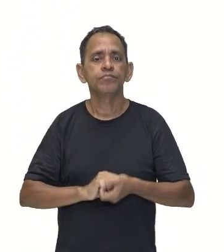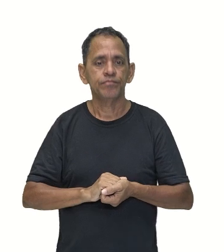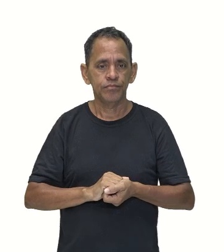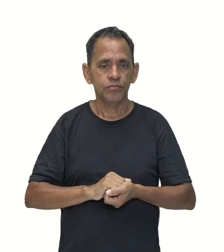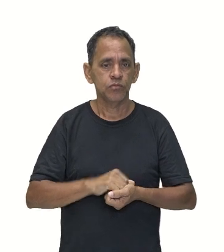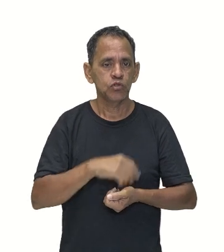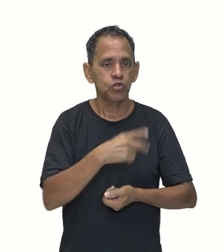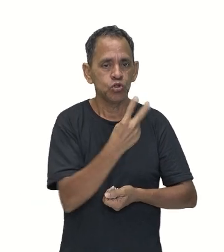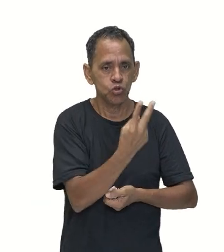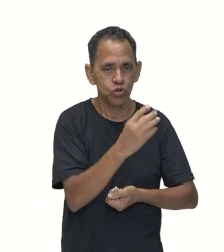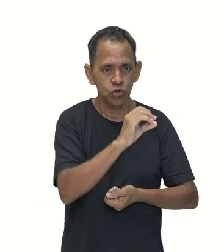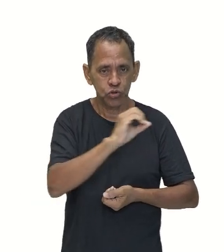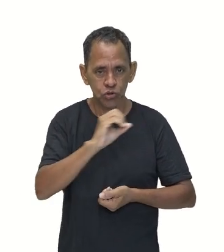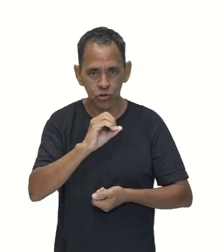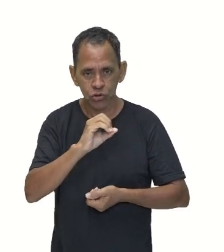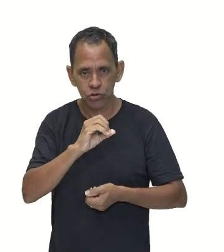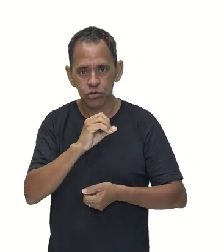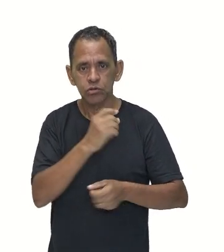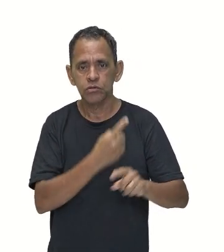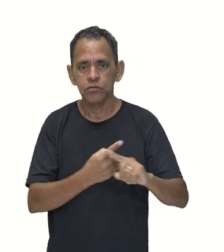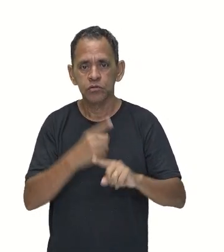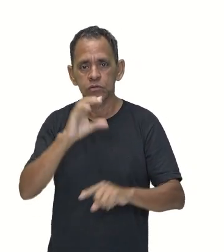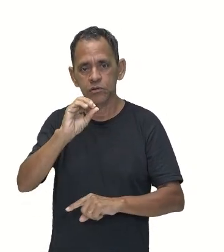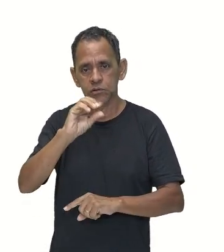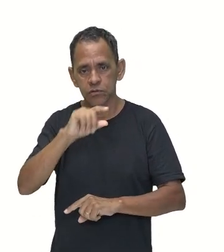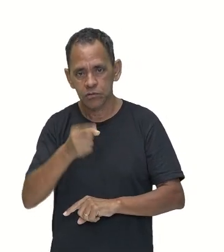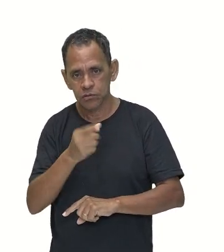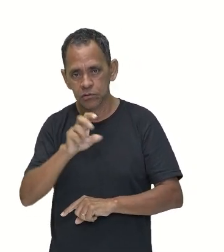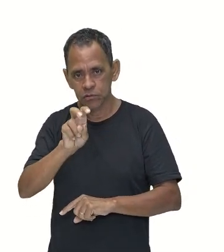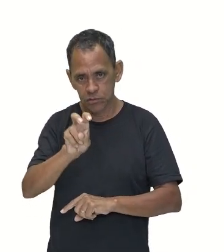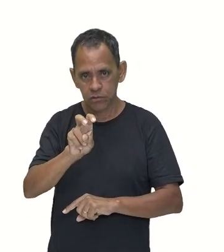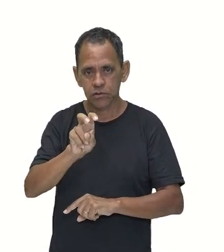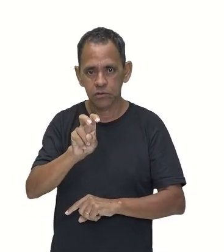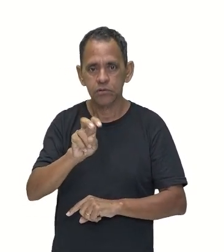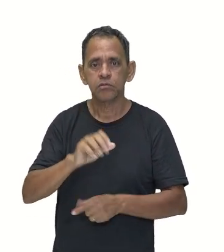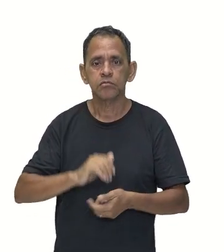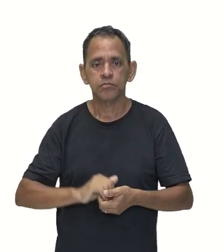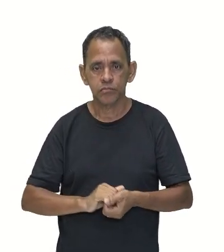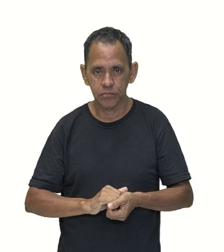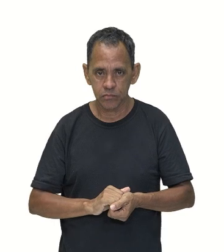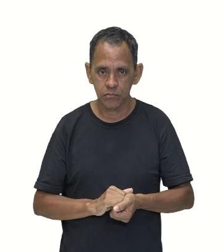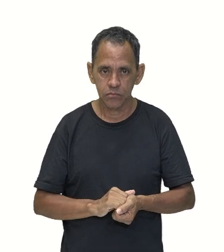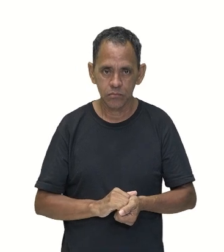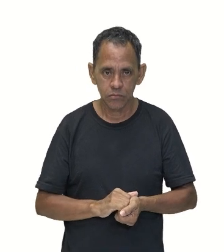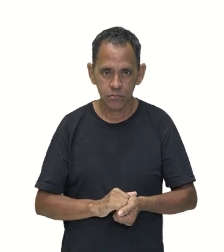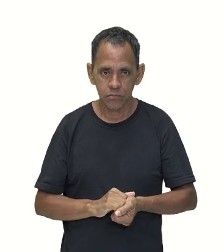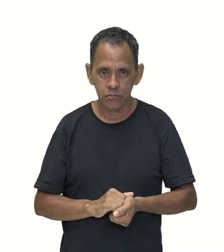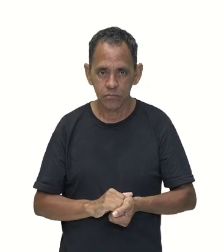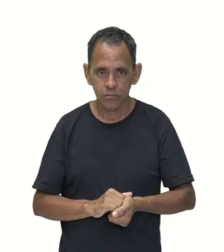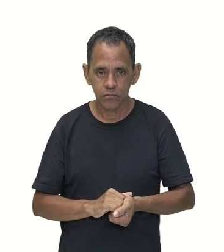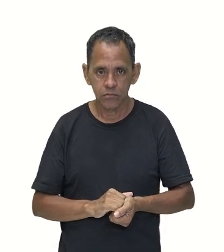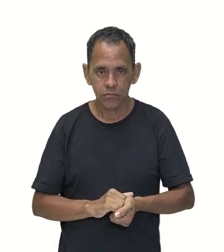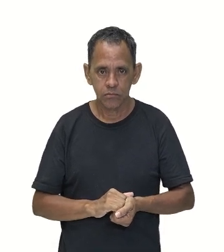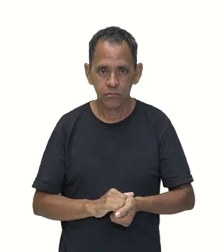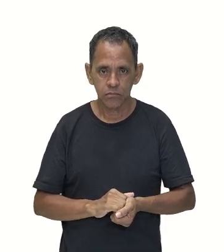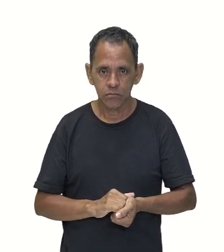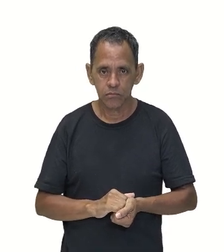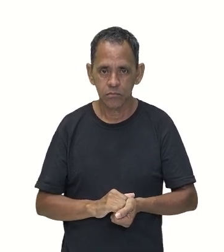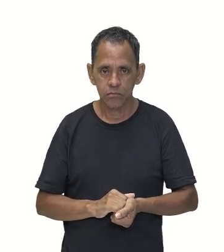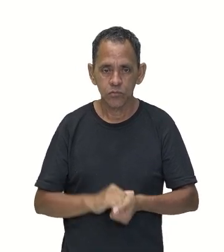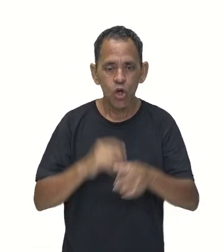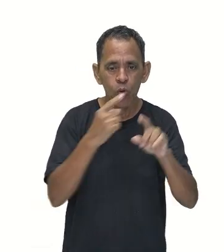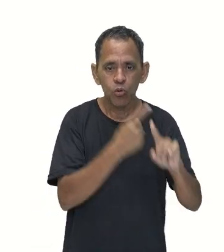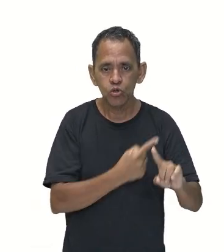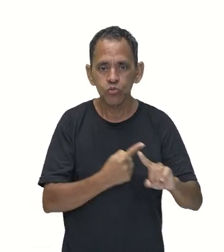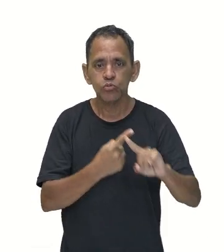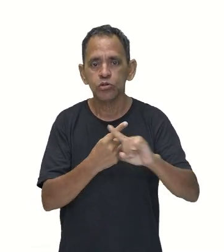2.000 vezes 0,5, é como se você estivesse dividindo por 2, né? Multiplicar por meio é a mesma